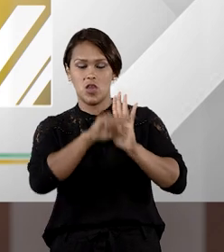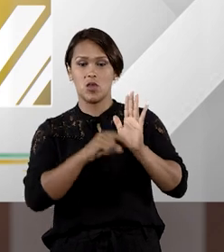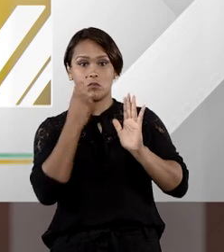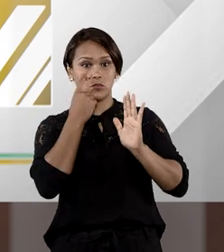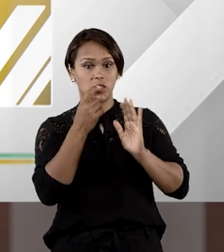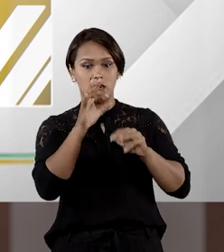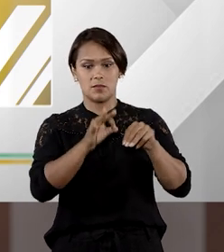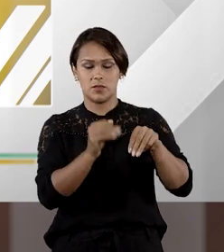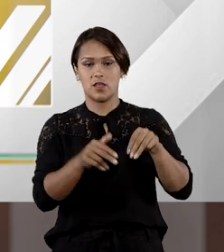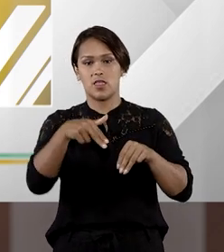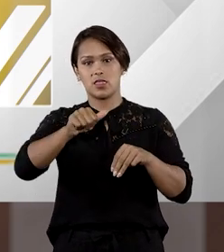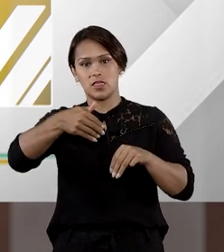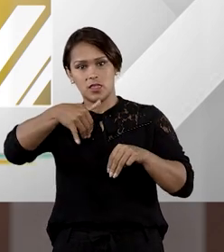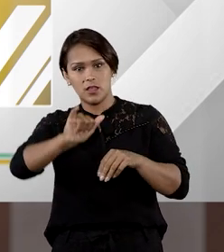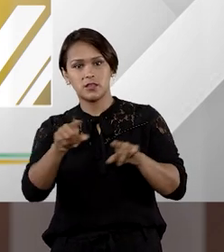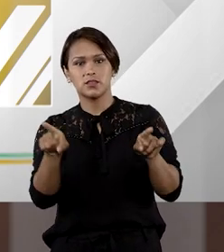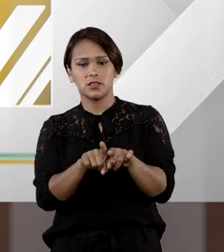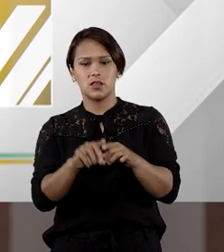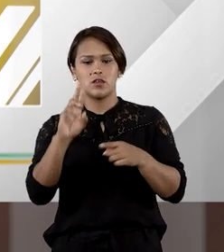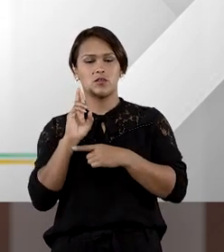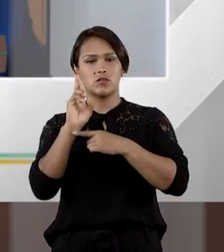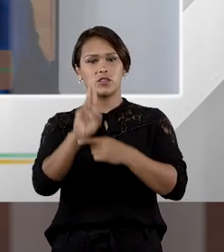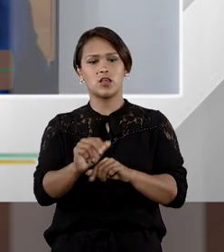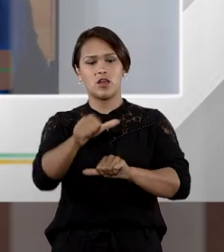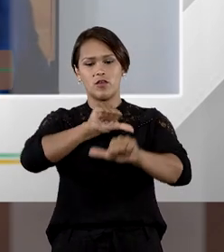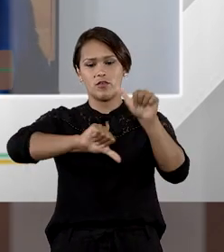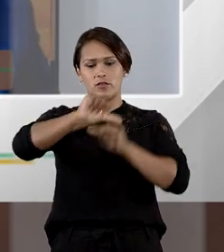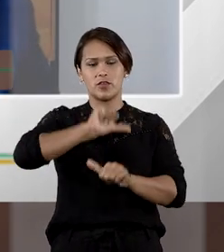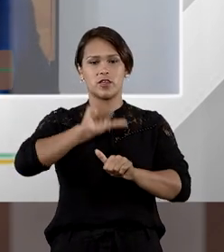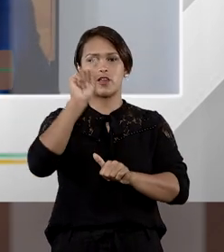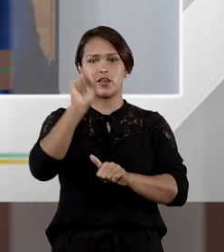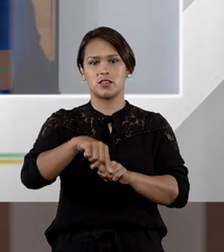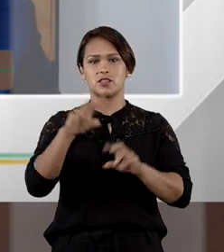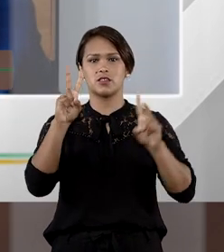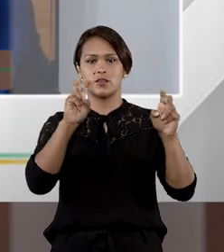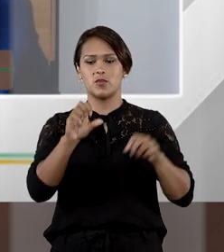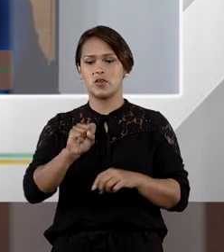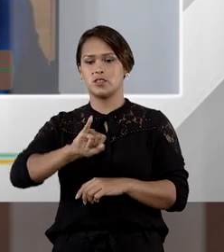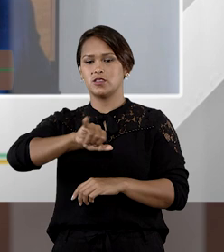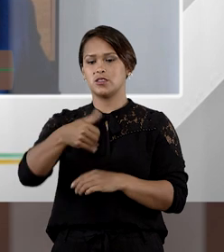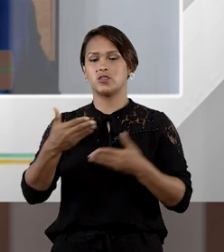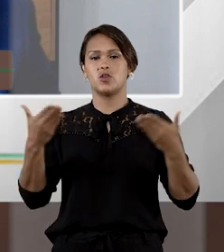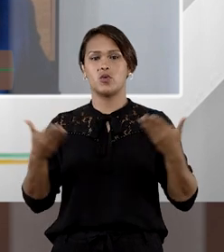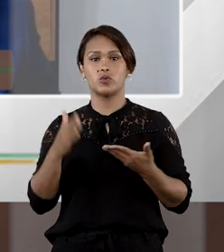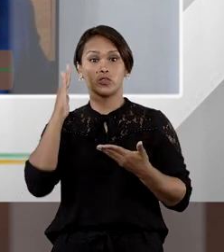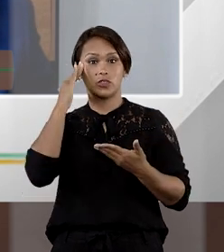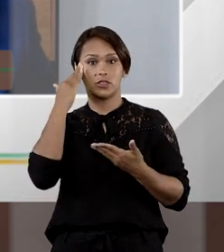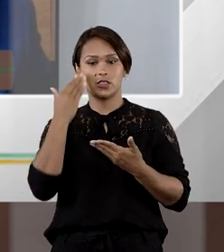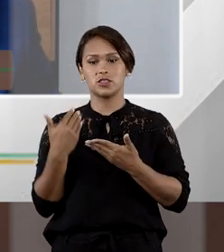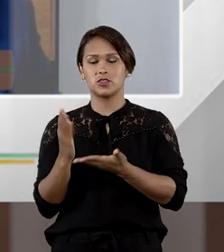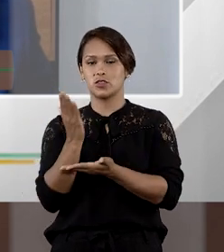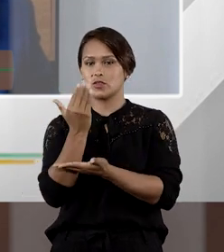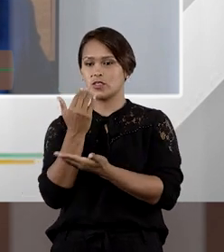a ministra Nancy também foi a responsável pela virada quanto a isso. O STJ hoje entende